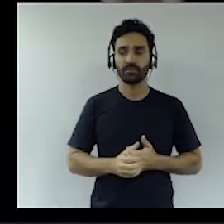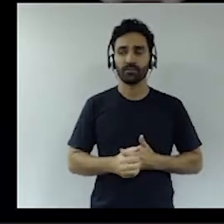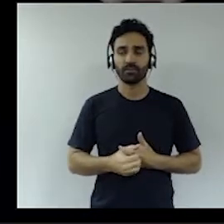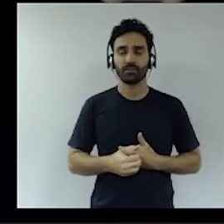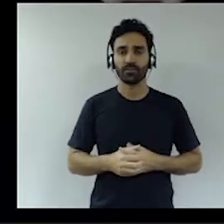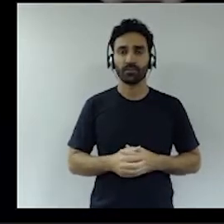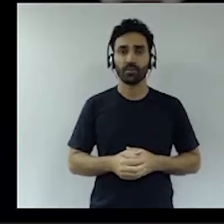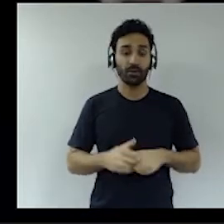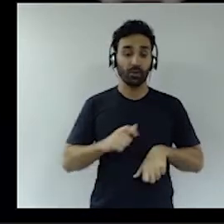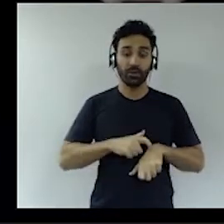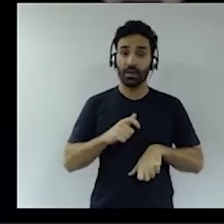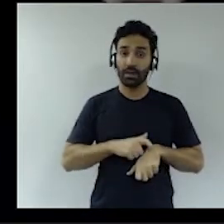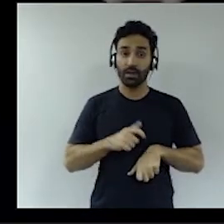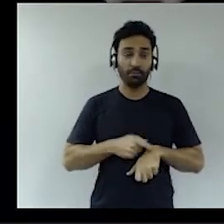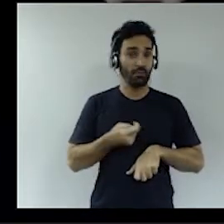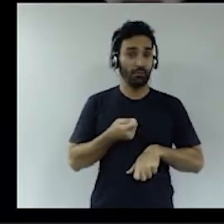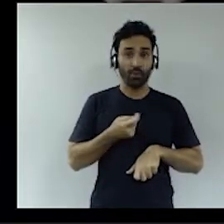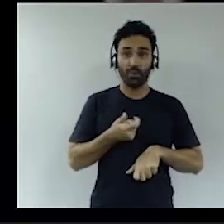O tempo é curto.